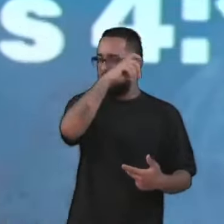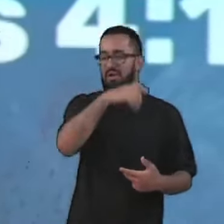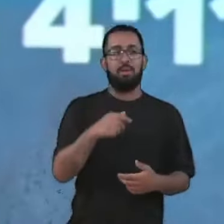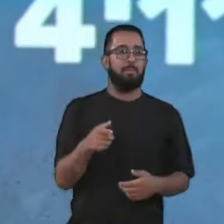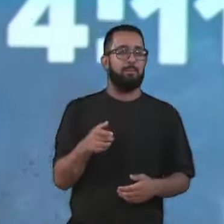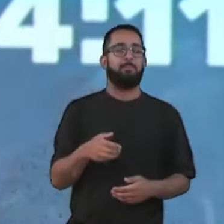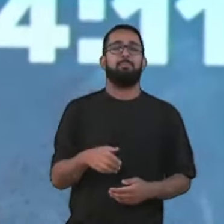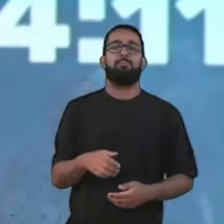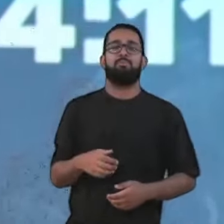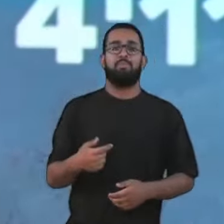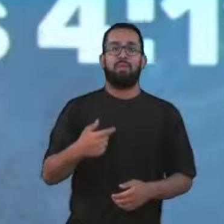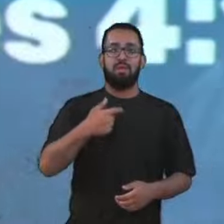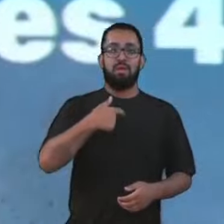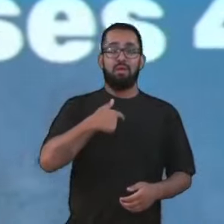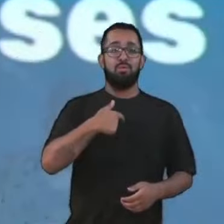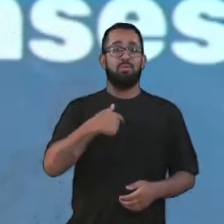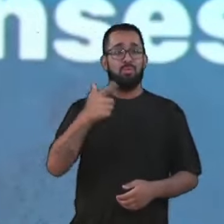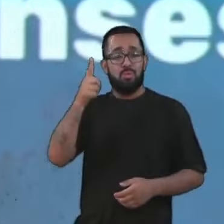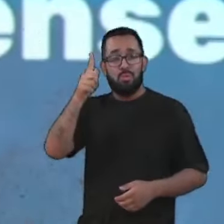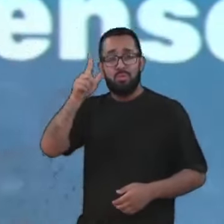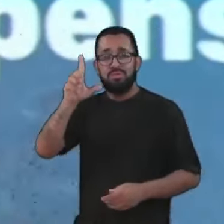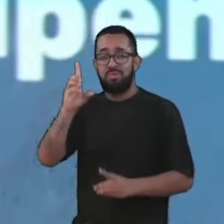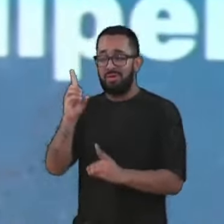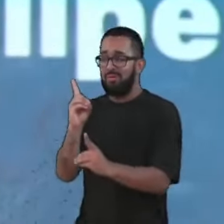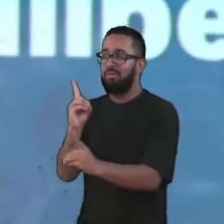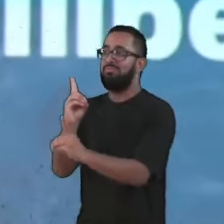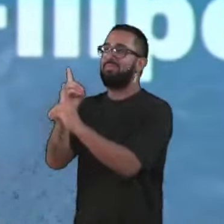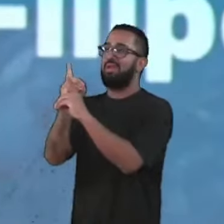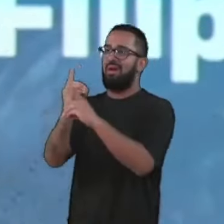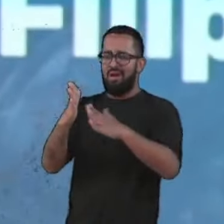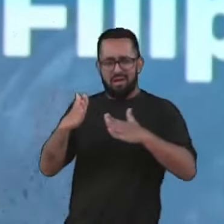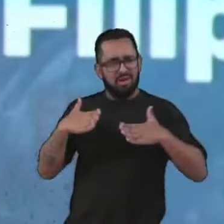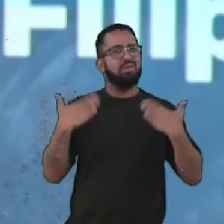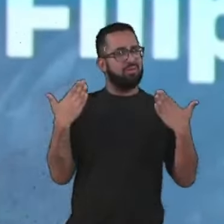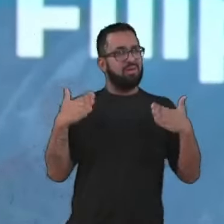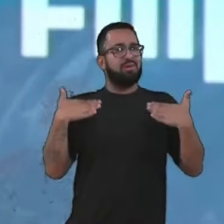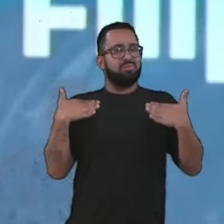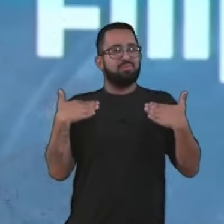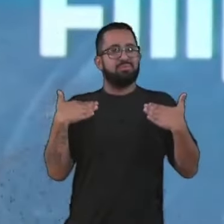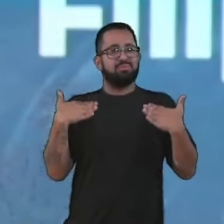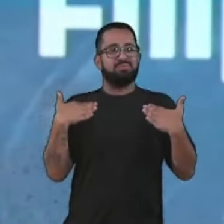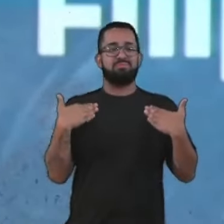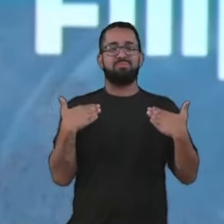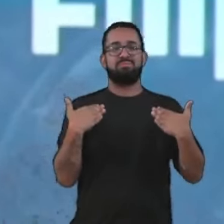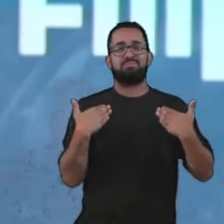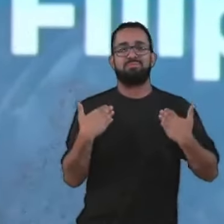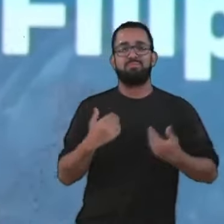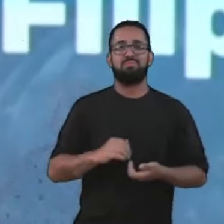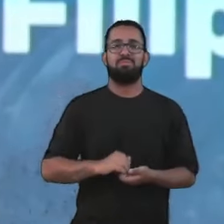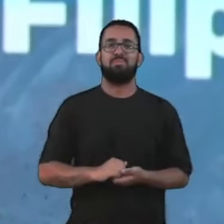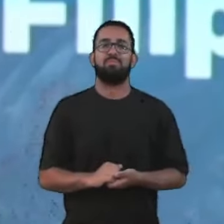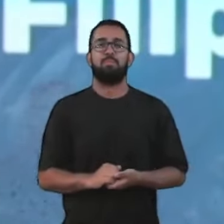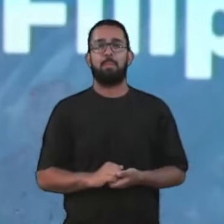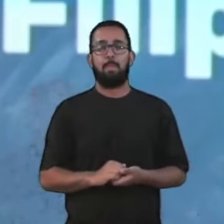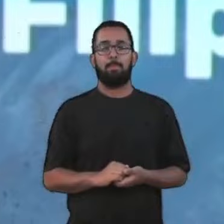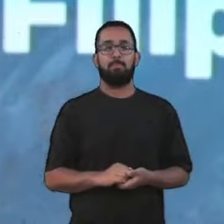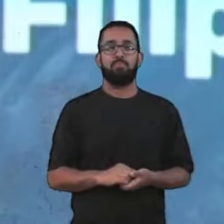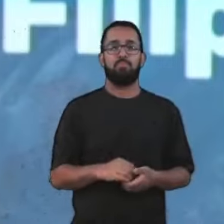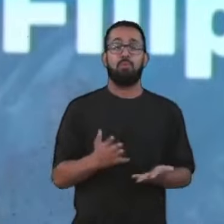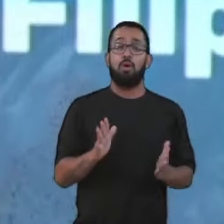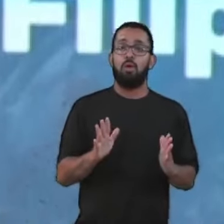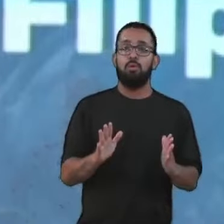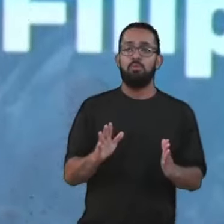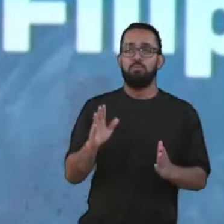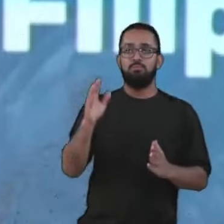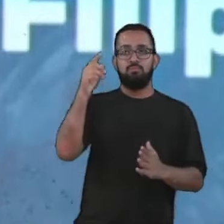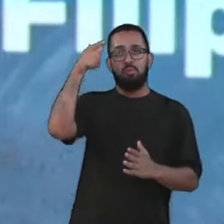Ontem, sexta-feira, eu ministrei numa igreja lá em Itaquera para casais, e eu falei um pouquinho de comportamento. Falei: tem gente que vive para servir o